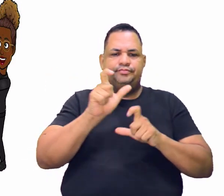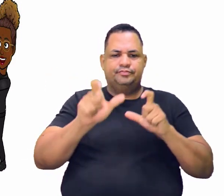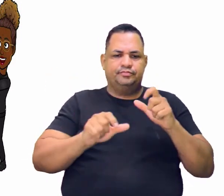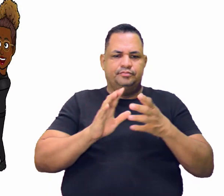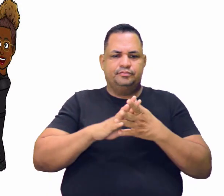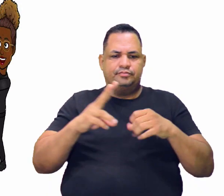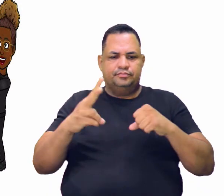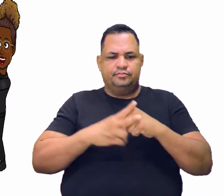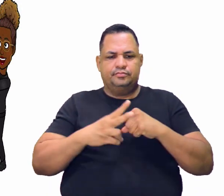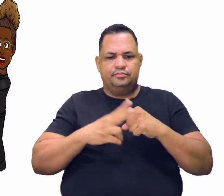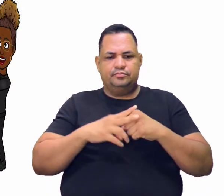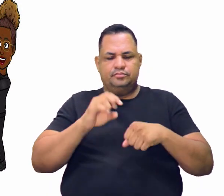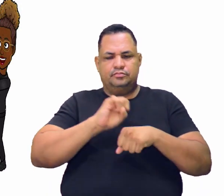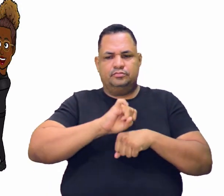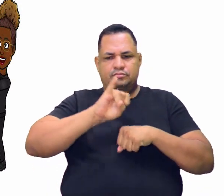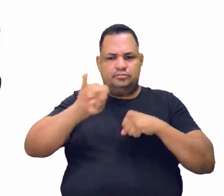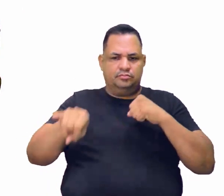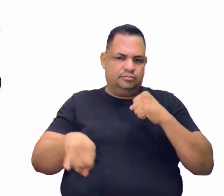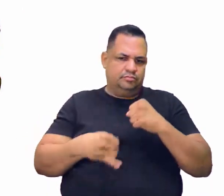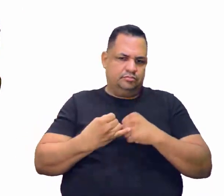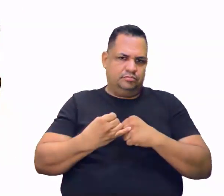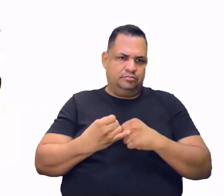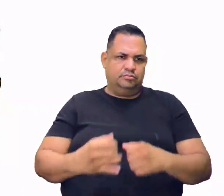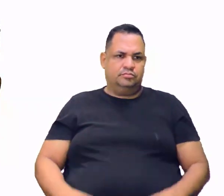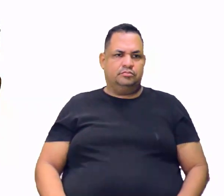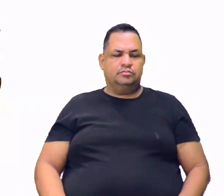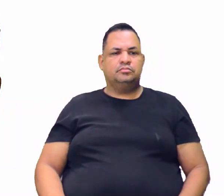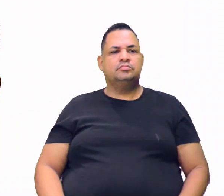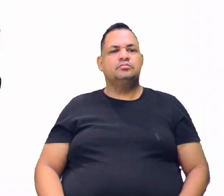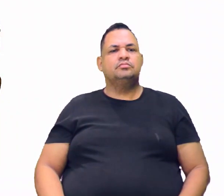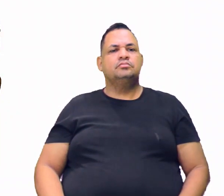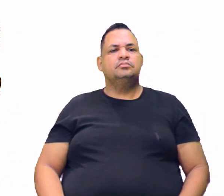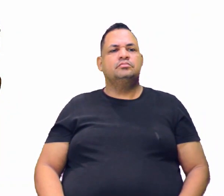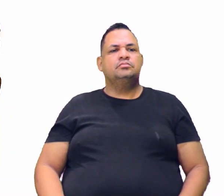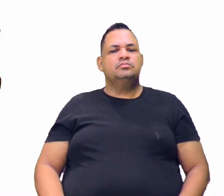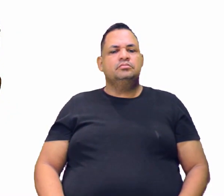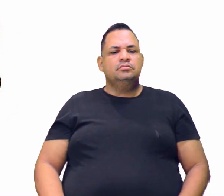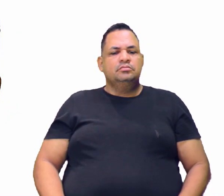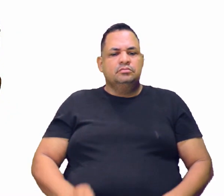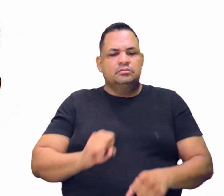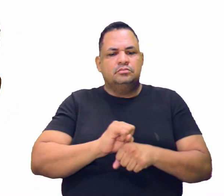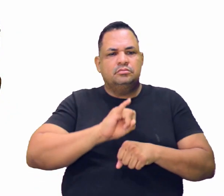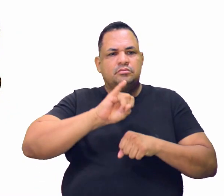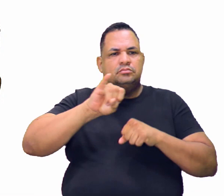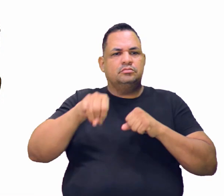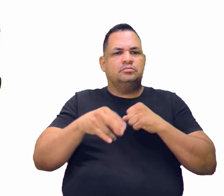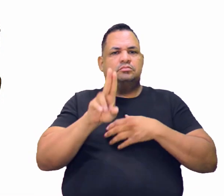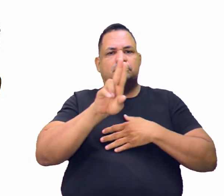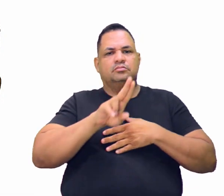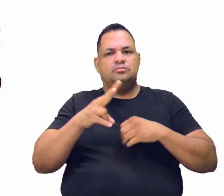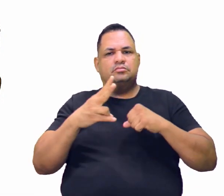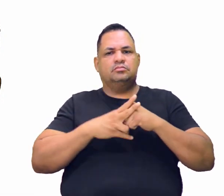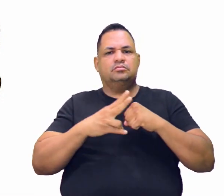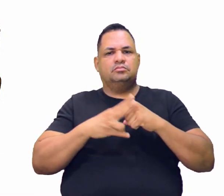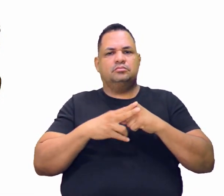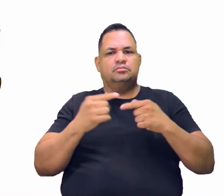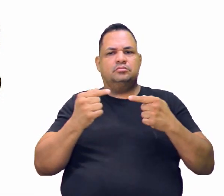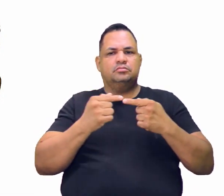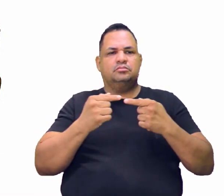o verbo ou adjetivo. Agora, o adjetivo usado com o verbo